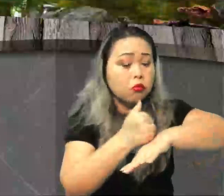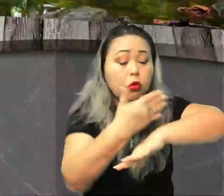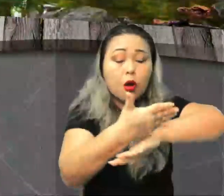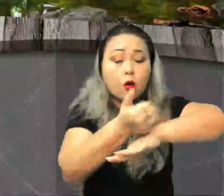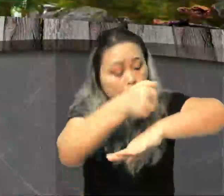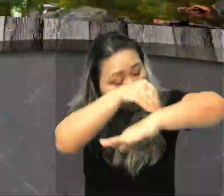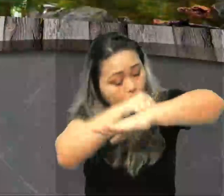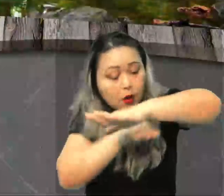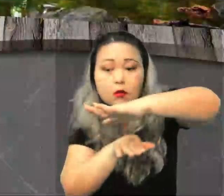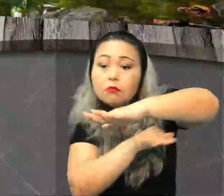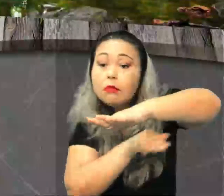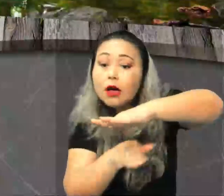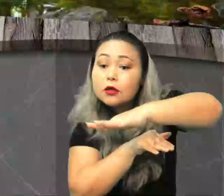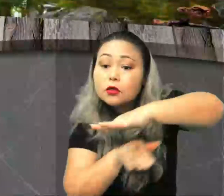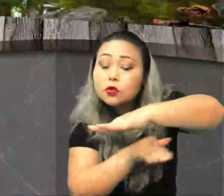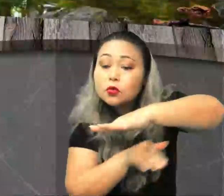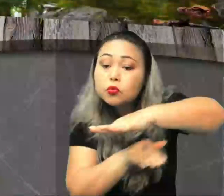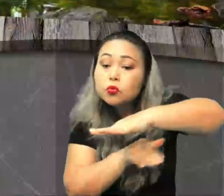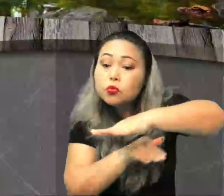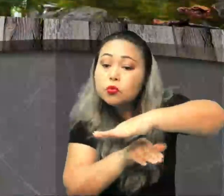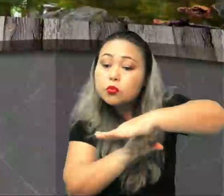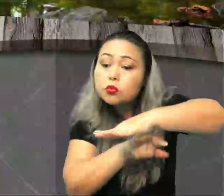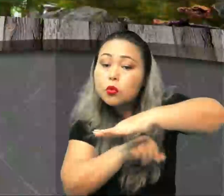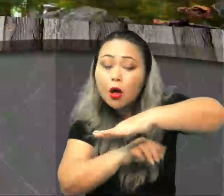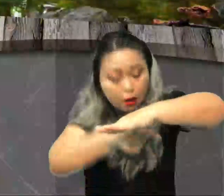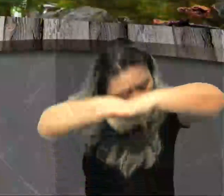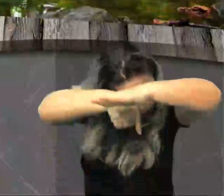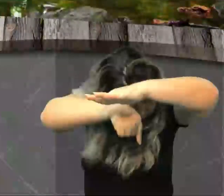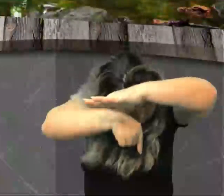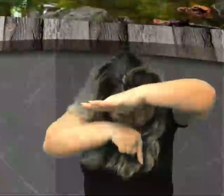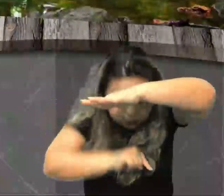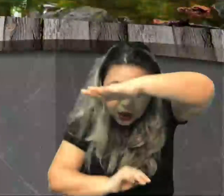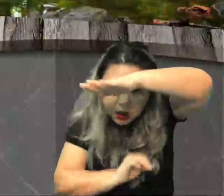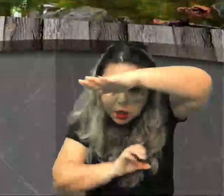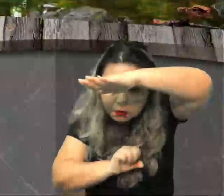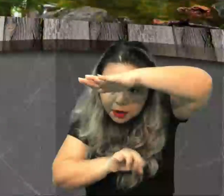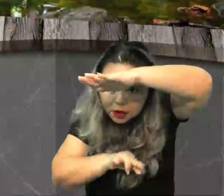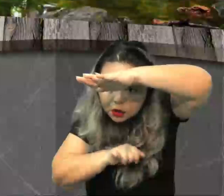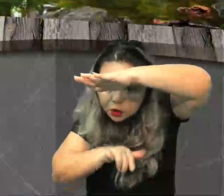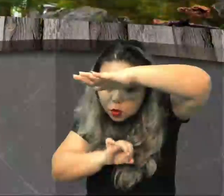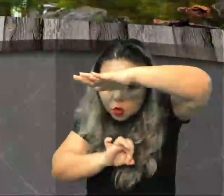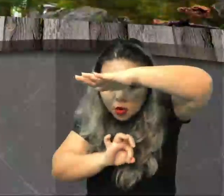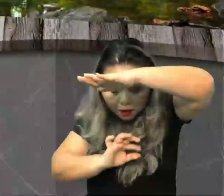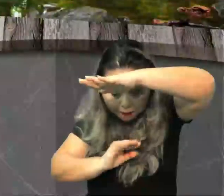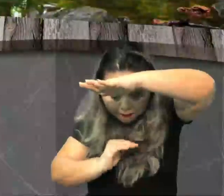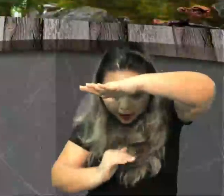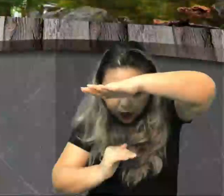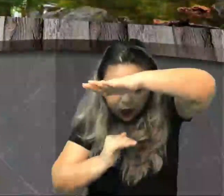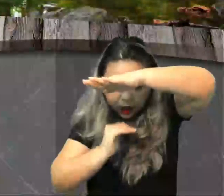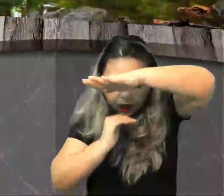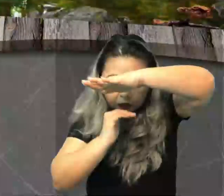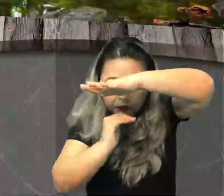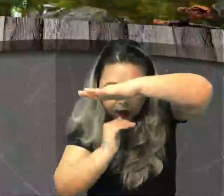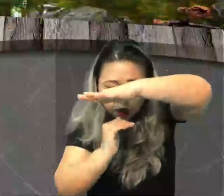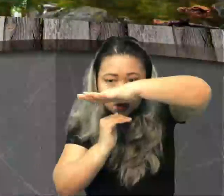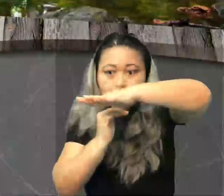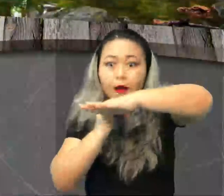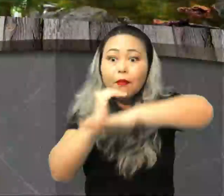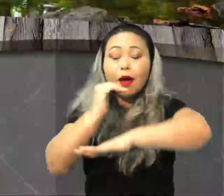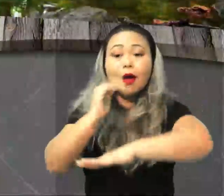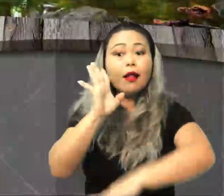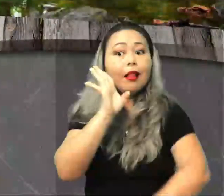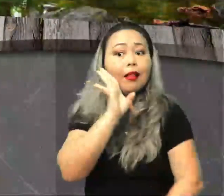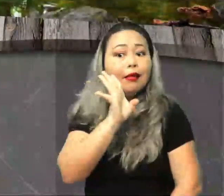solo, abaixo do solo, tá? Bem abaixo do solo. Então, é uma diversidade muito legal,